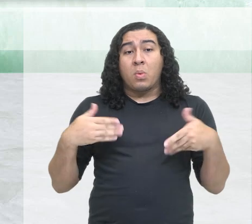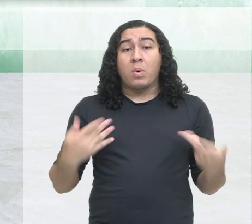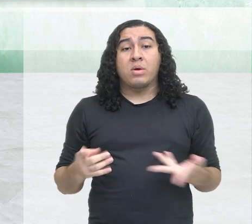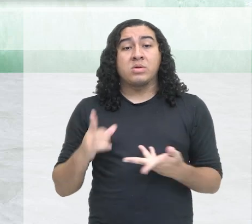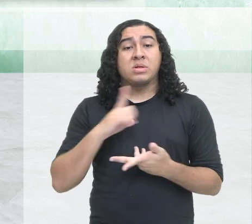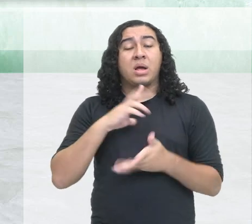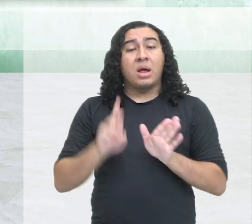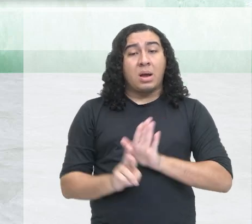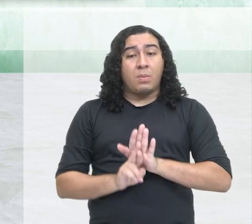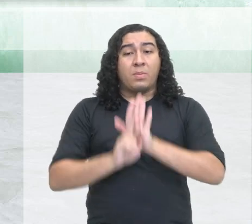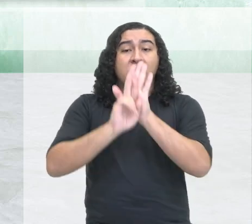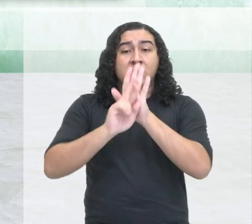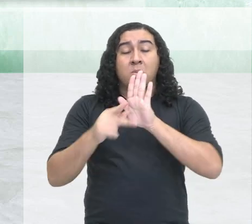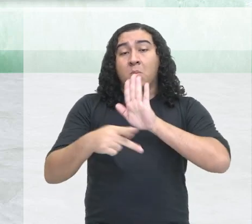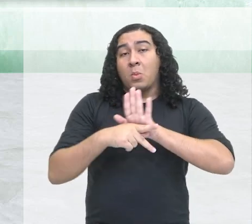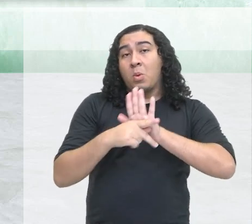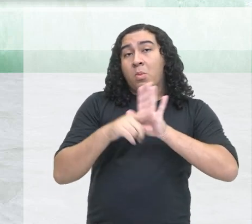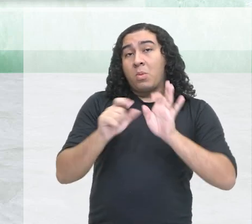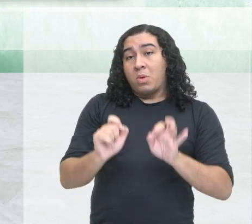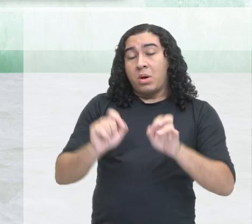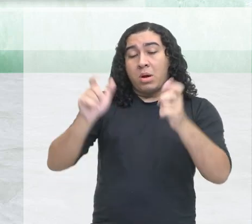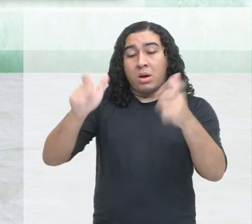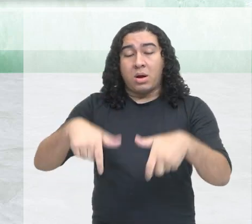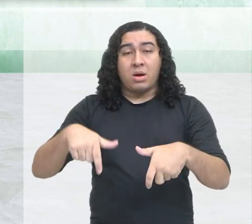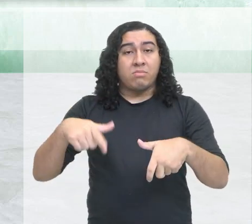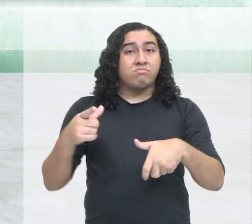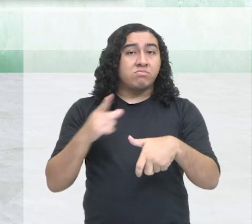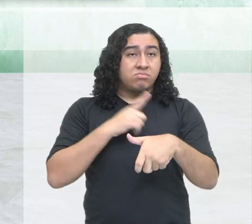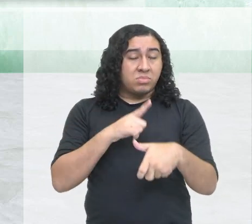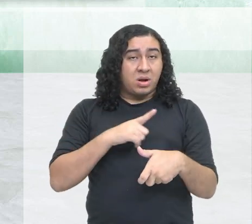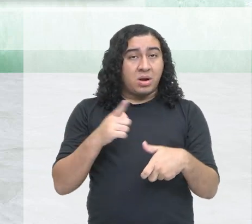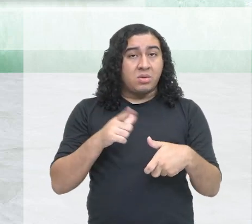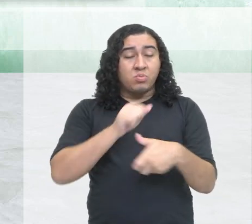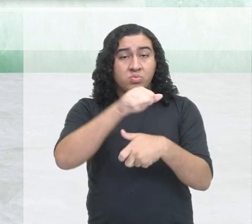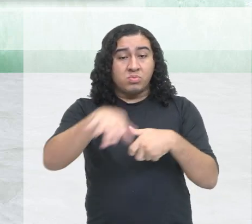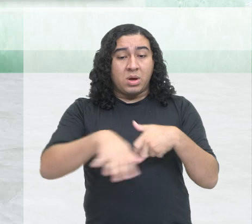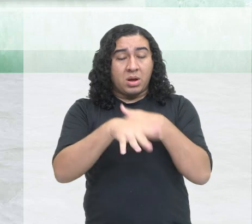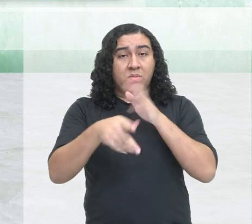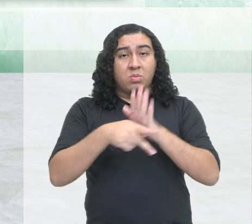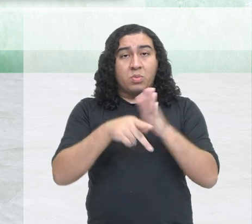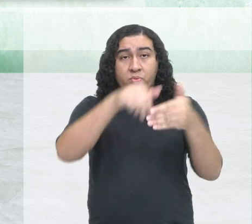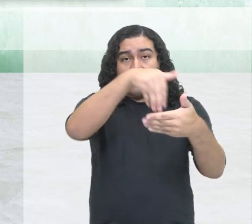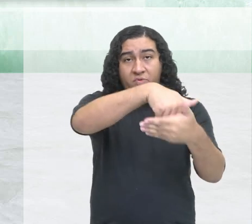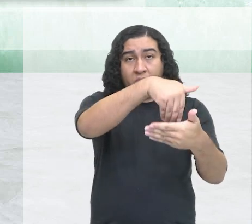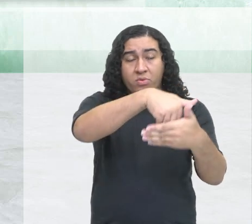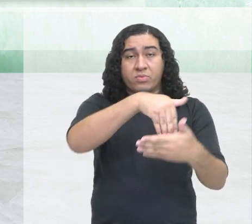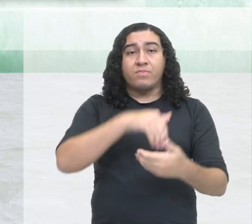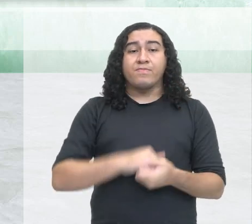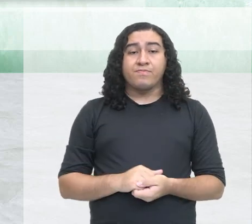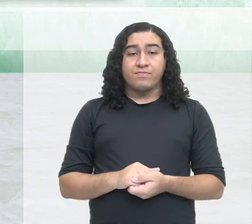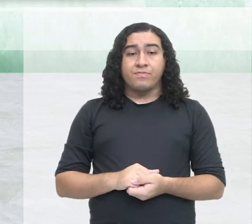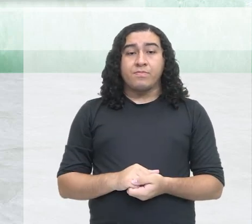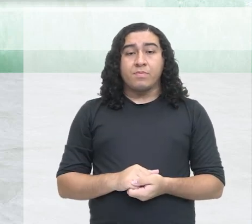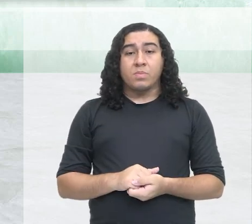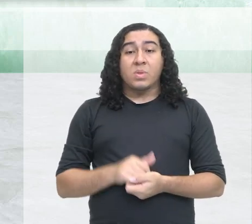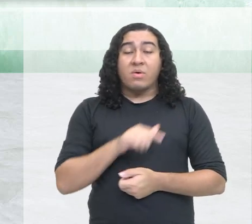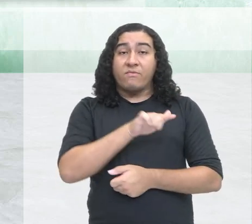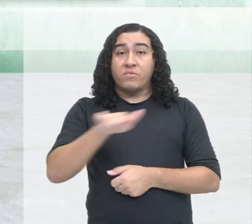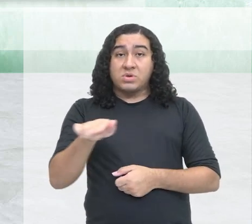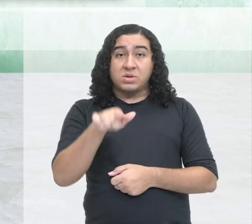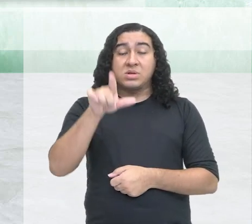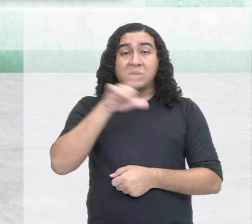né, representá-lo perante o poder executivo, tá bom? Você tem como